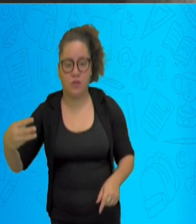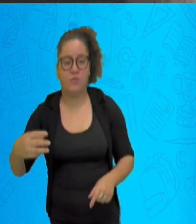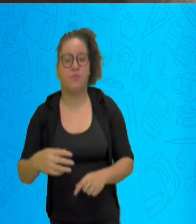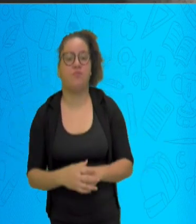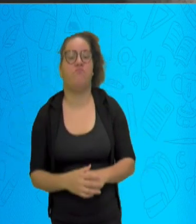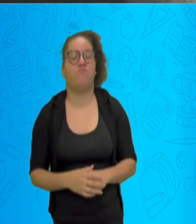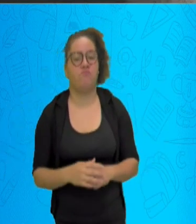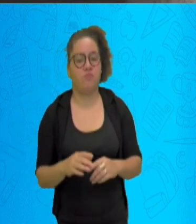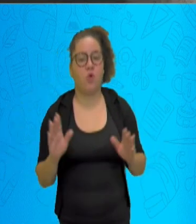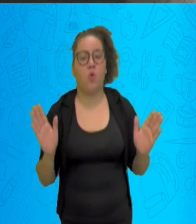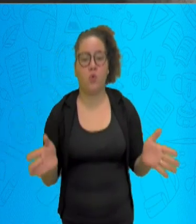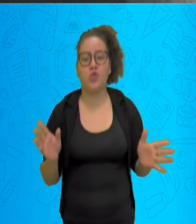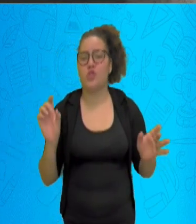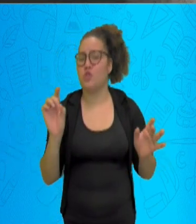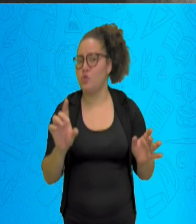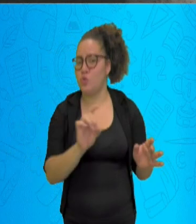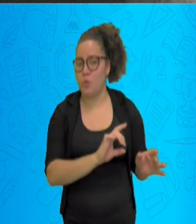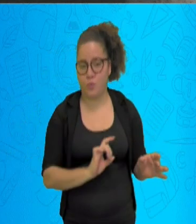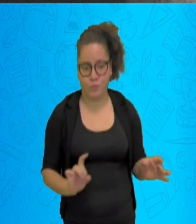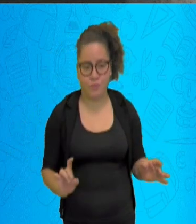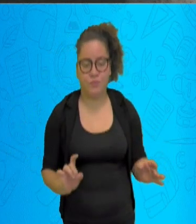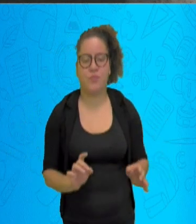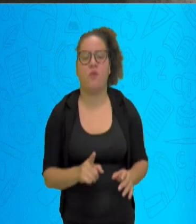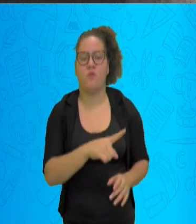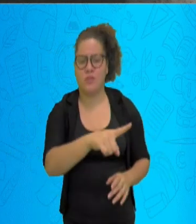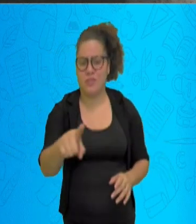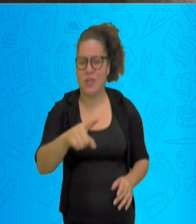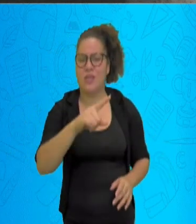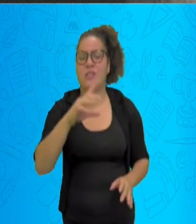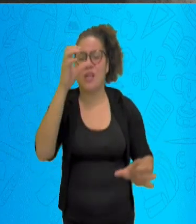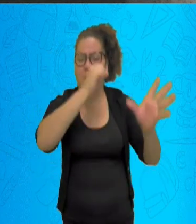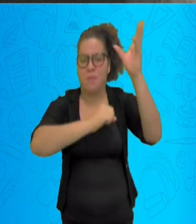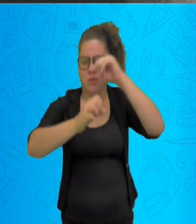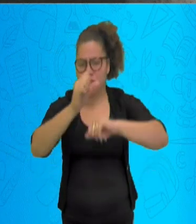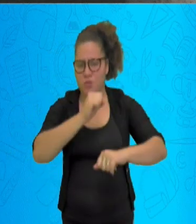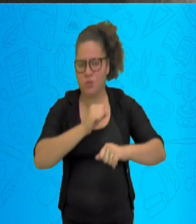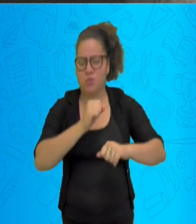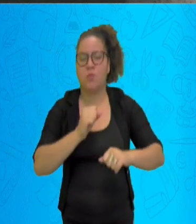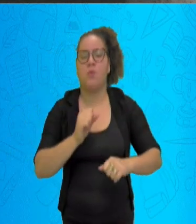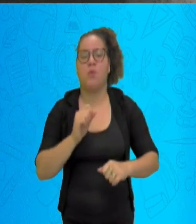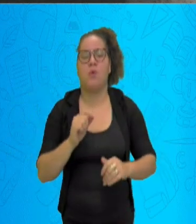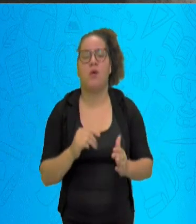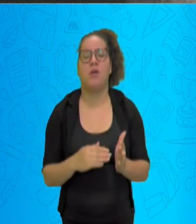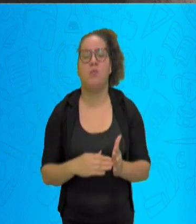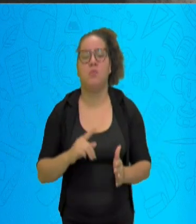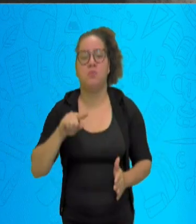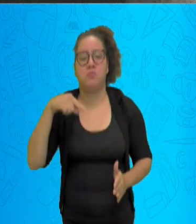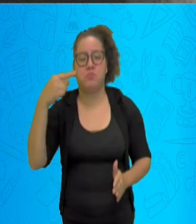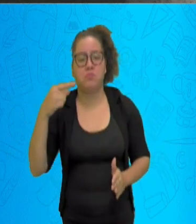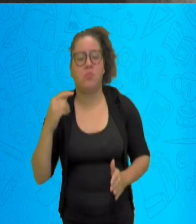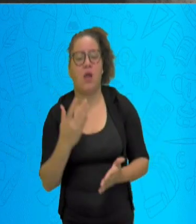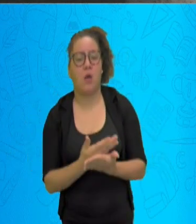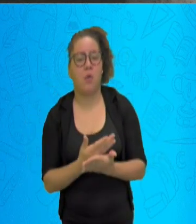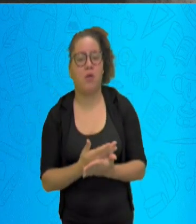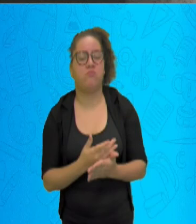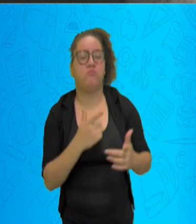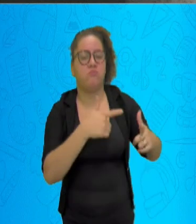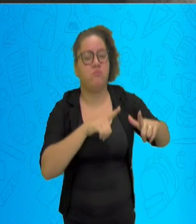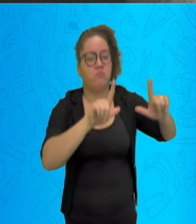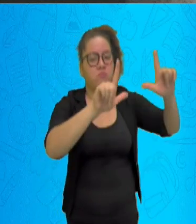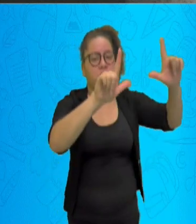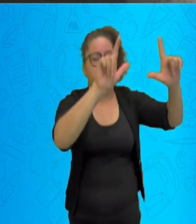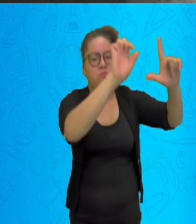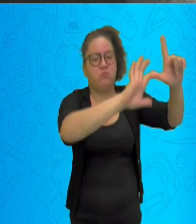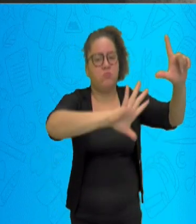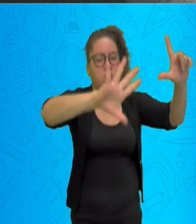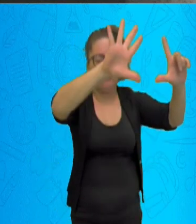Então, pessoal, por hoje é só. Espero que vocês tenham aprendido. Até a próxima aula. E para acessar a nossa